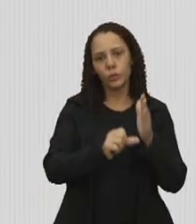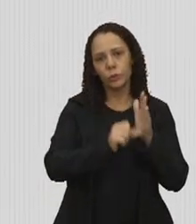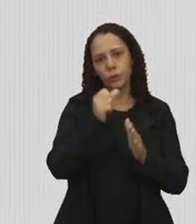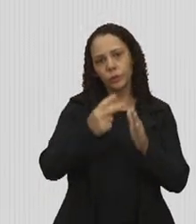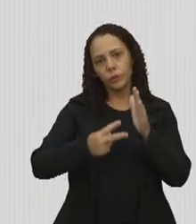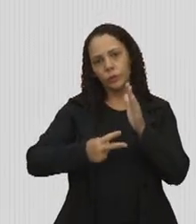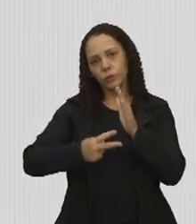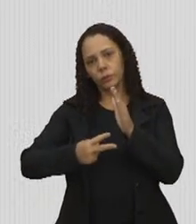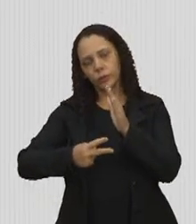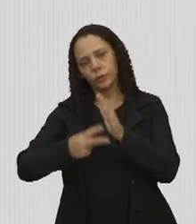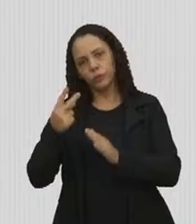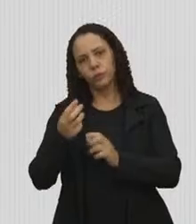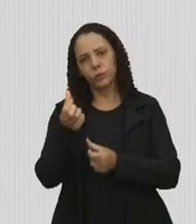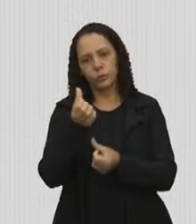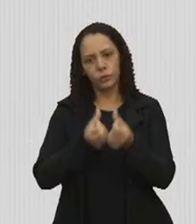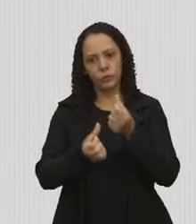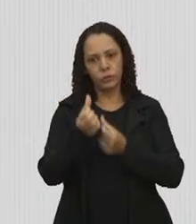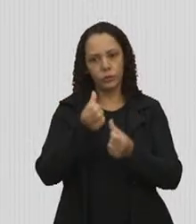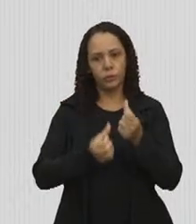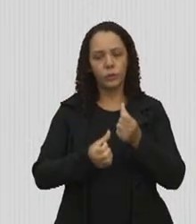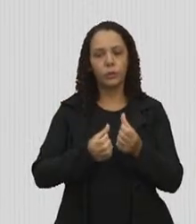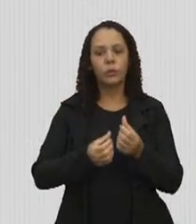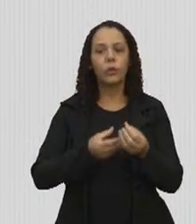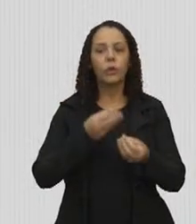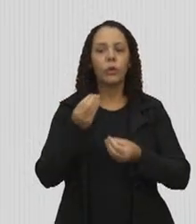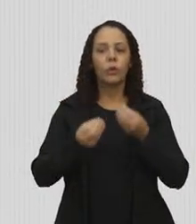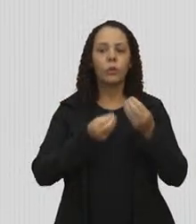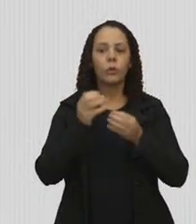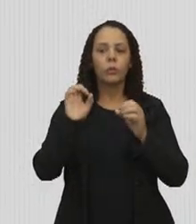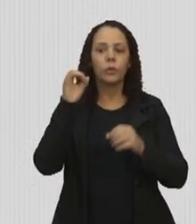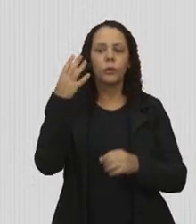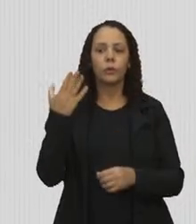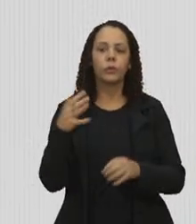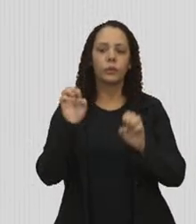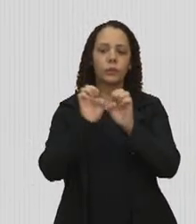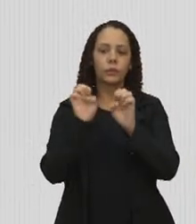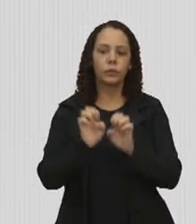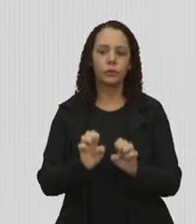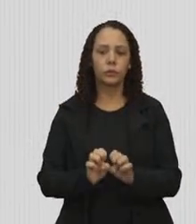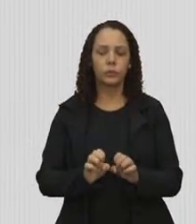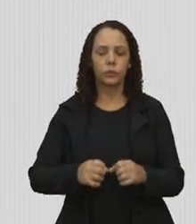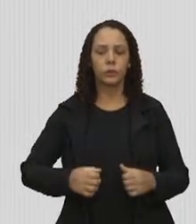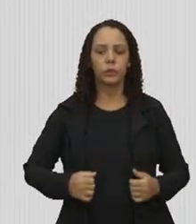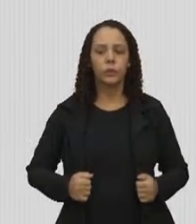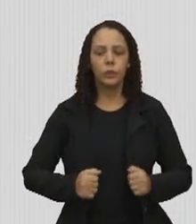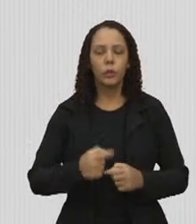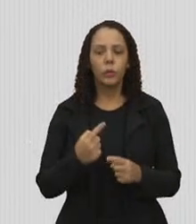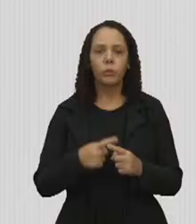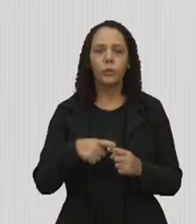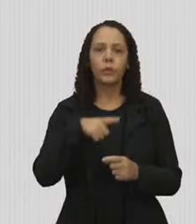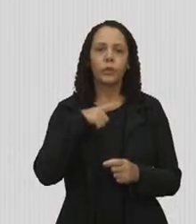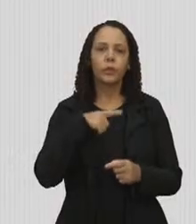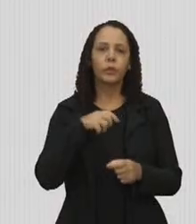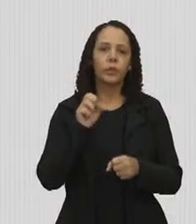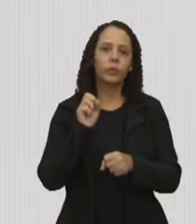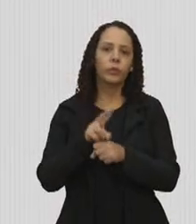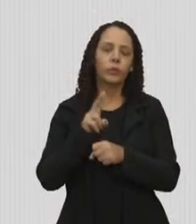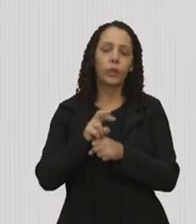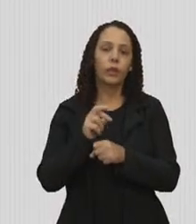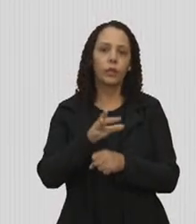Então, como que funciona a nossa estrutura, a estrutura do Instituto Federal? Por que né, a gente tem bastante vaga de